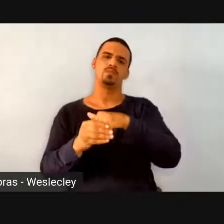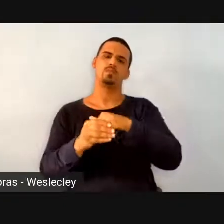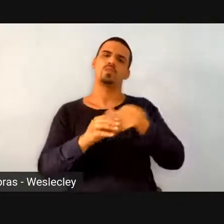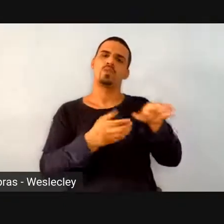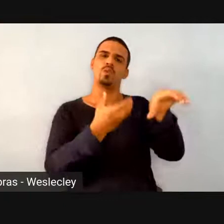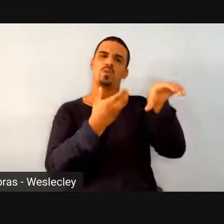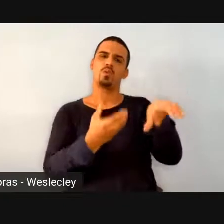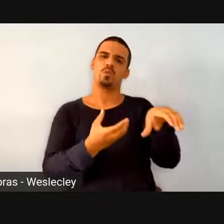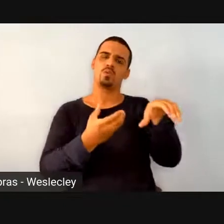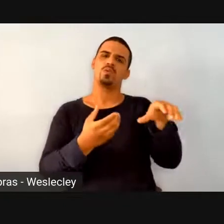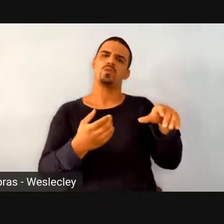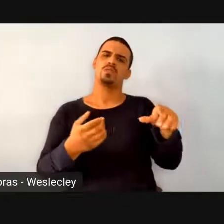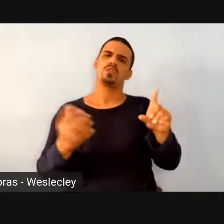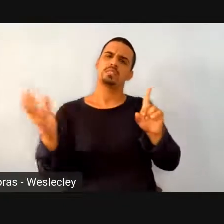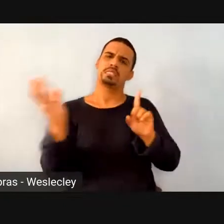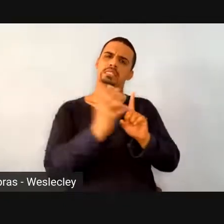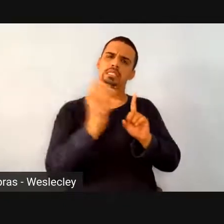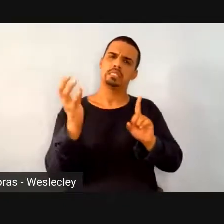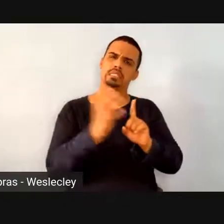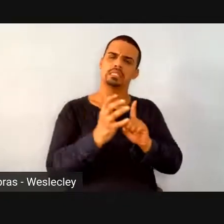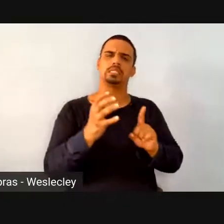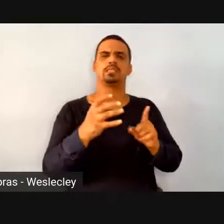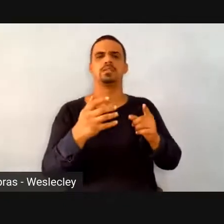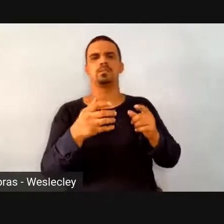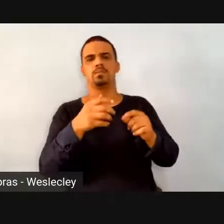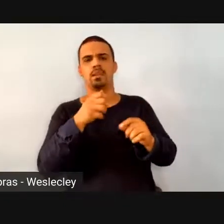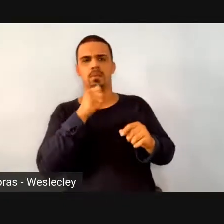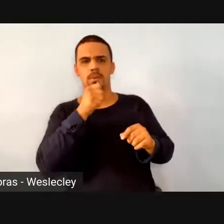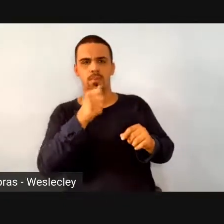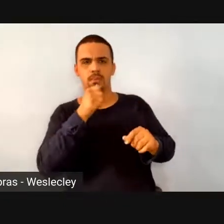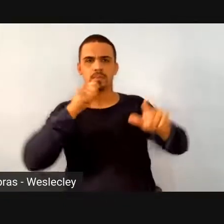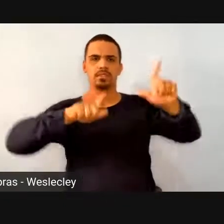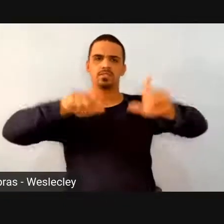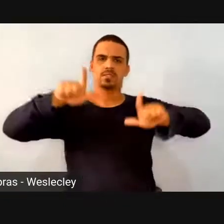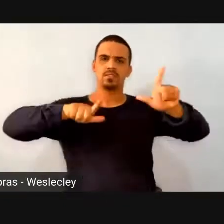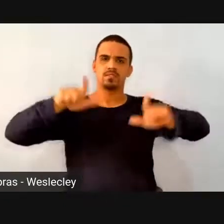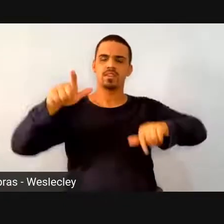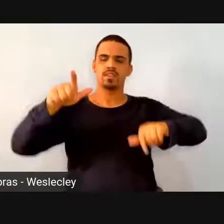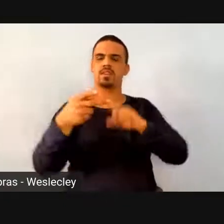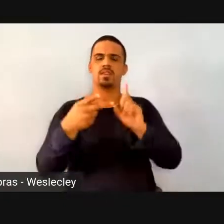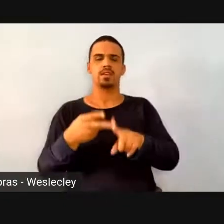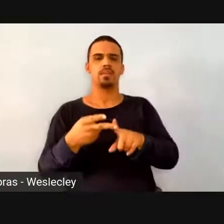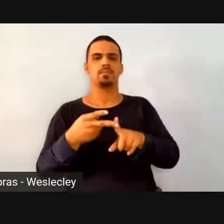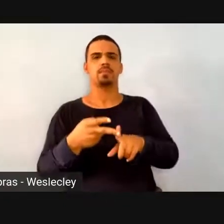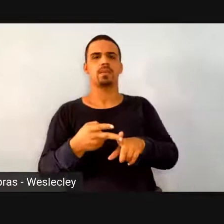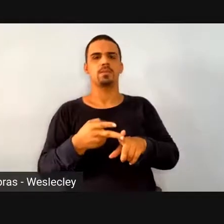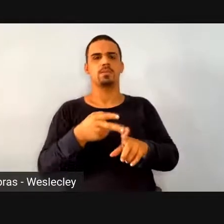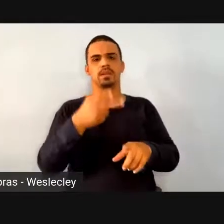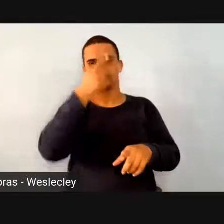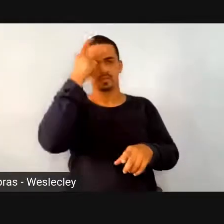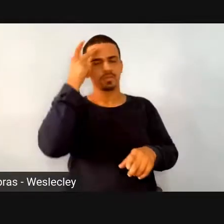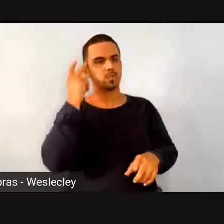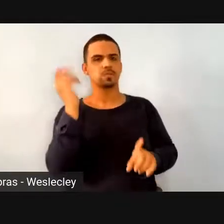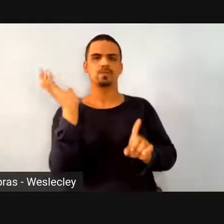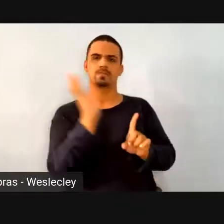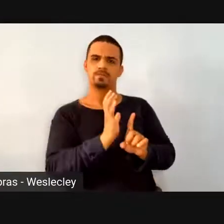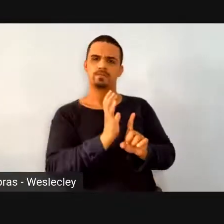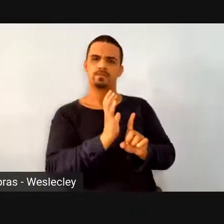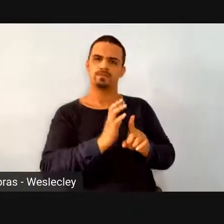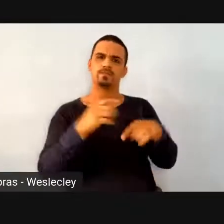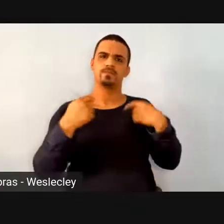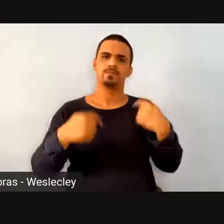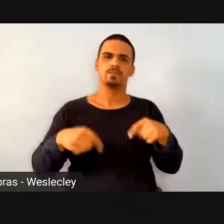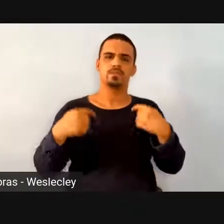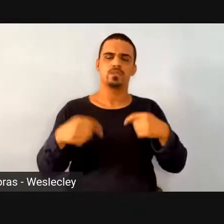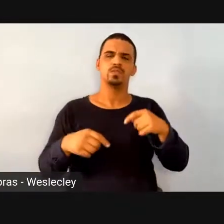imprensa, pela opinião pública, a reconhecer, né, as empresas como fontes